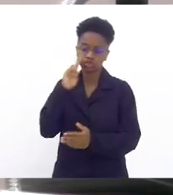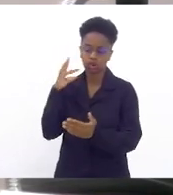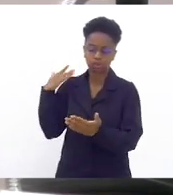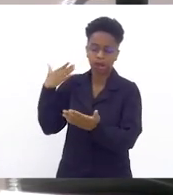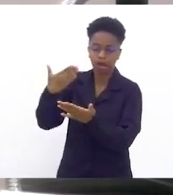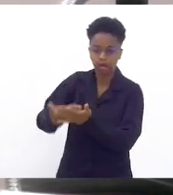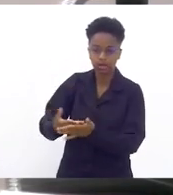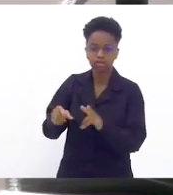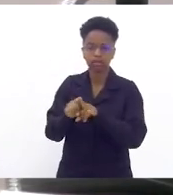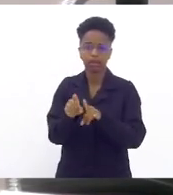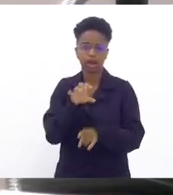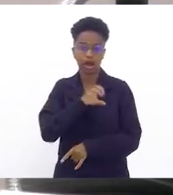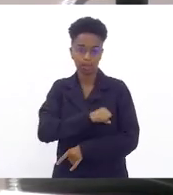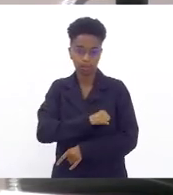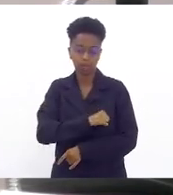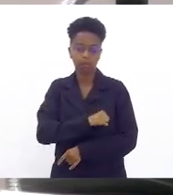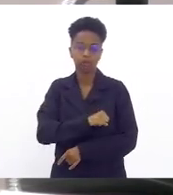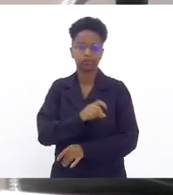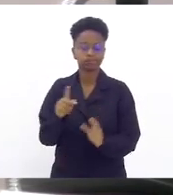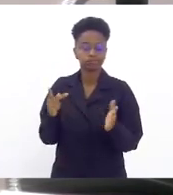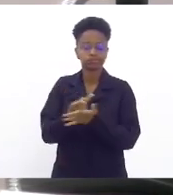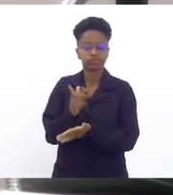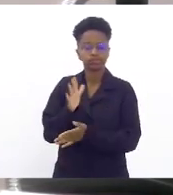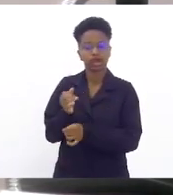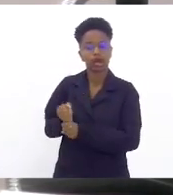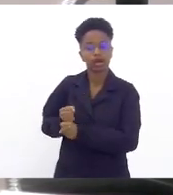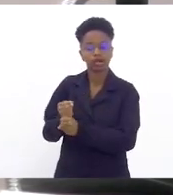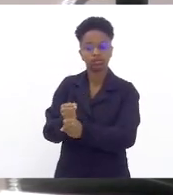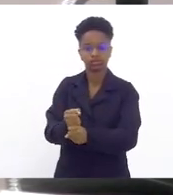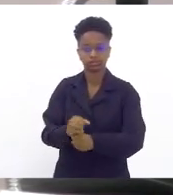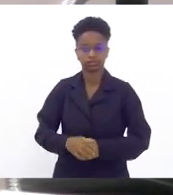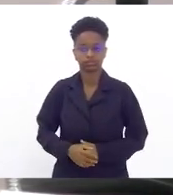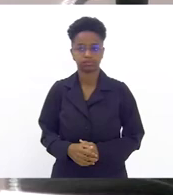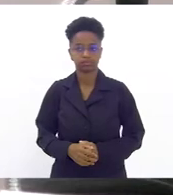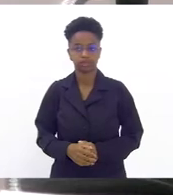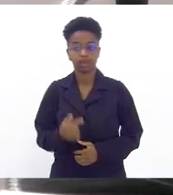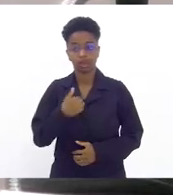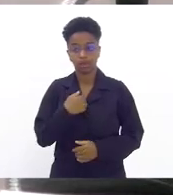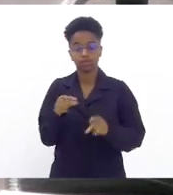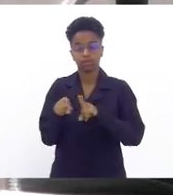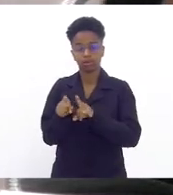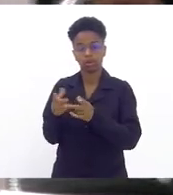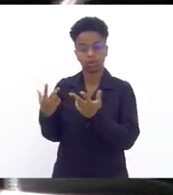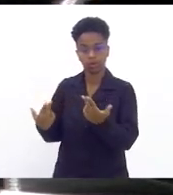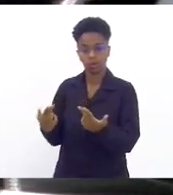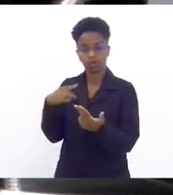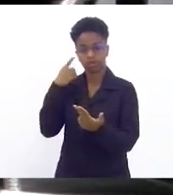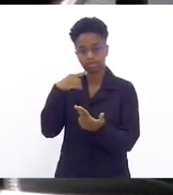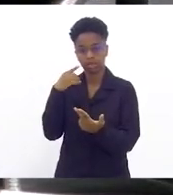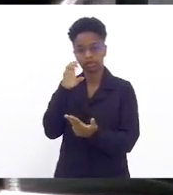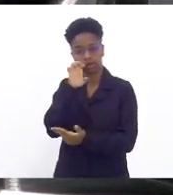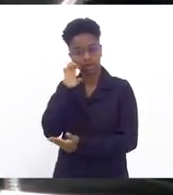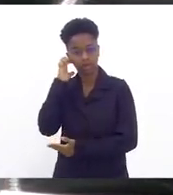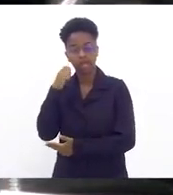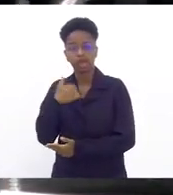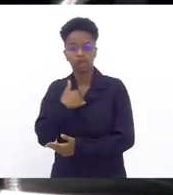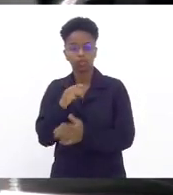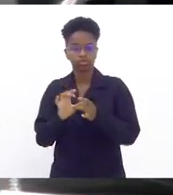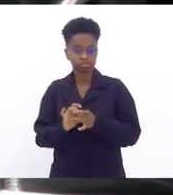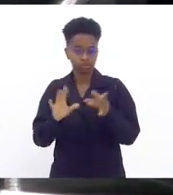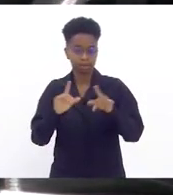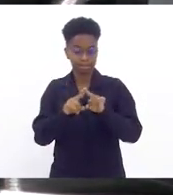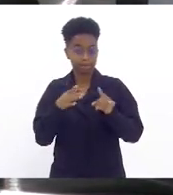um amor e um trabalho já realizado durante anos eu assim como a deputada elica ataque Motel também botei meu gabinete